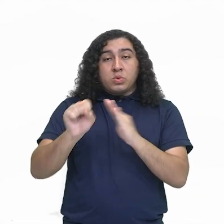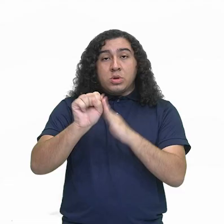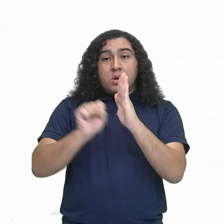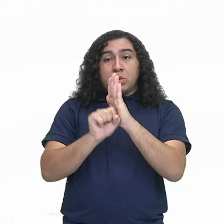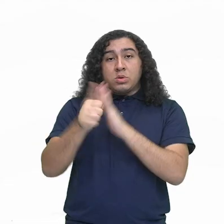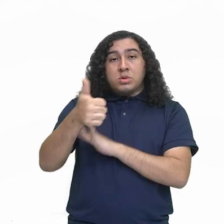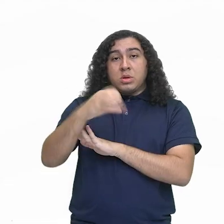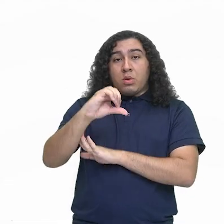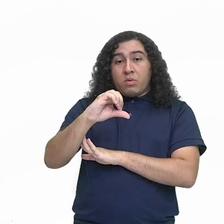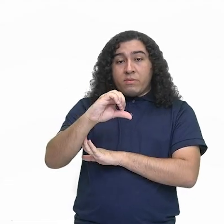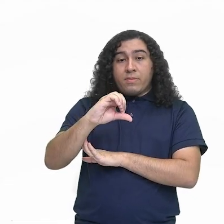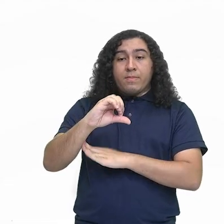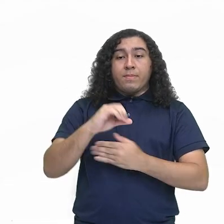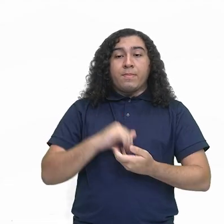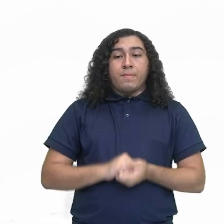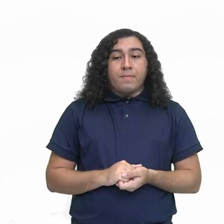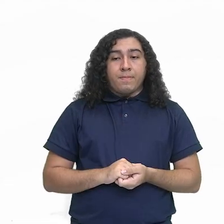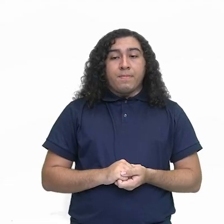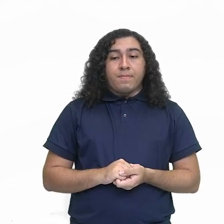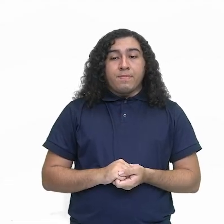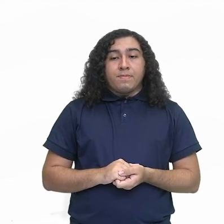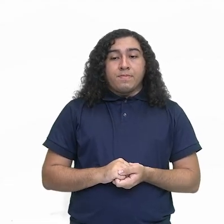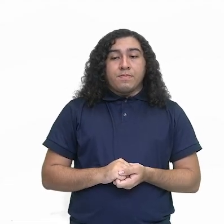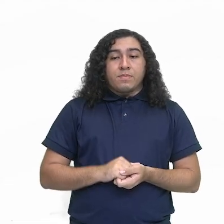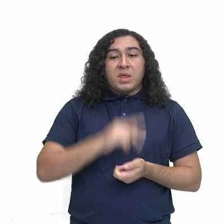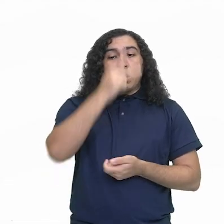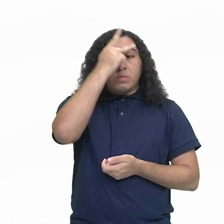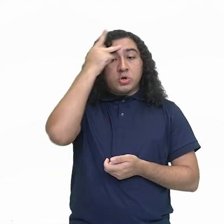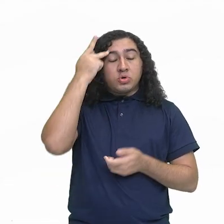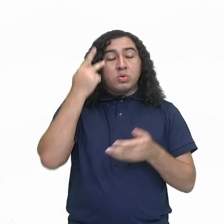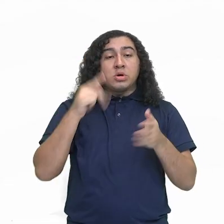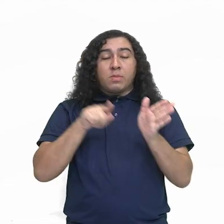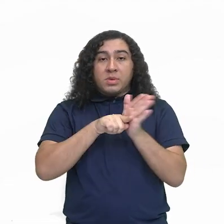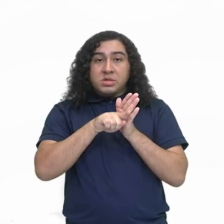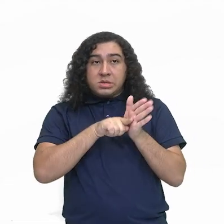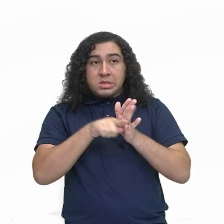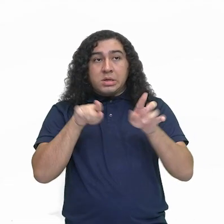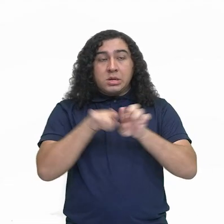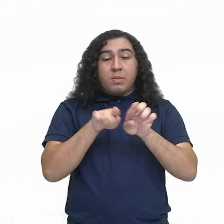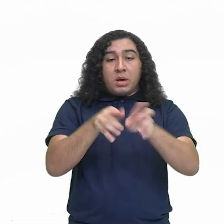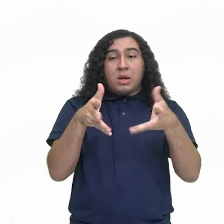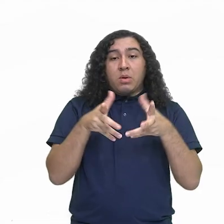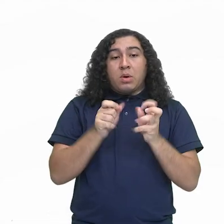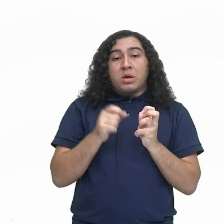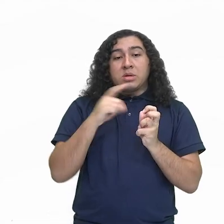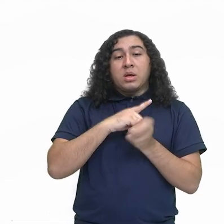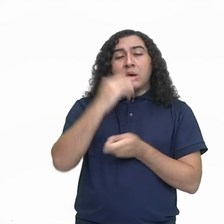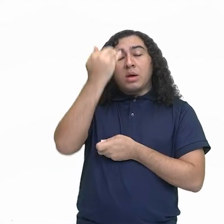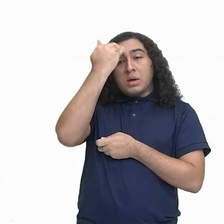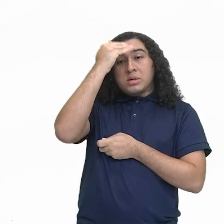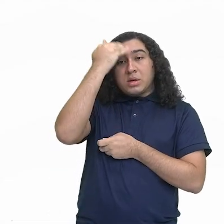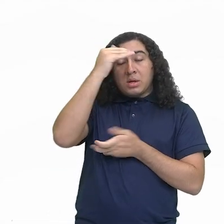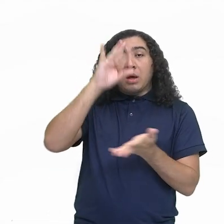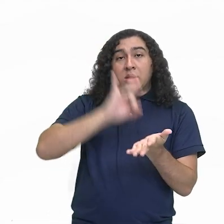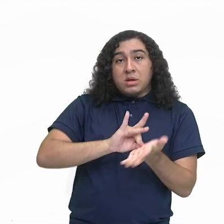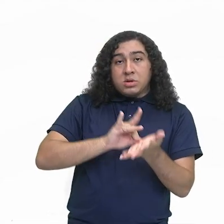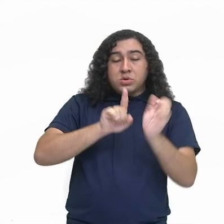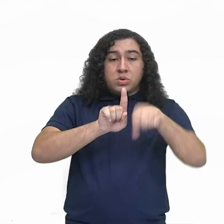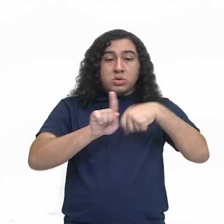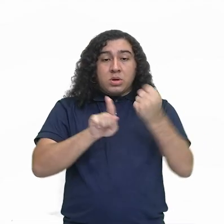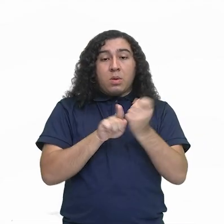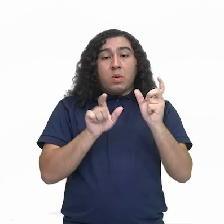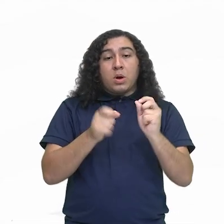XIX. Os estudiosos e pensadores buscavam interpretar a realidade